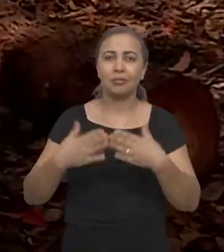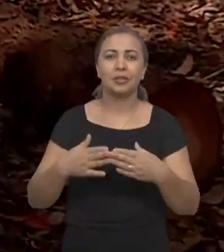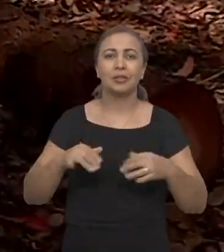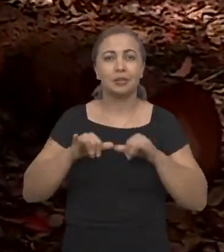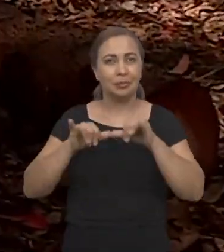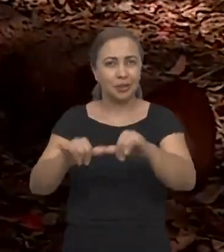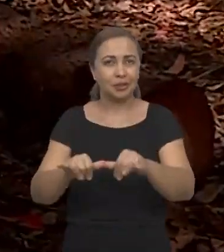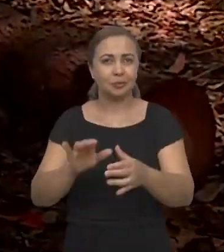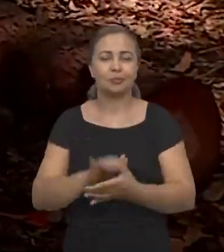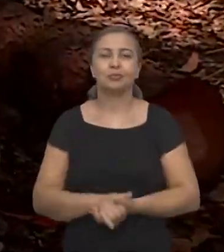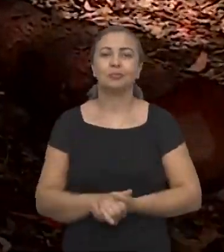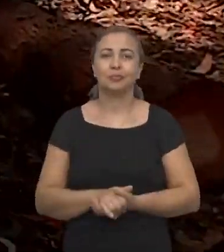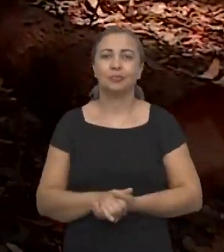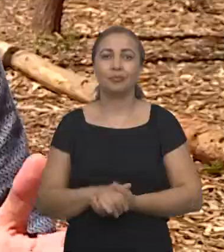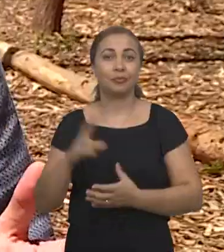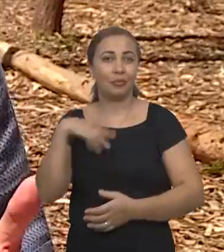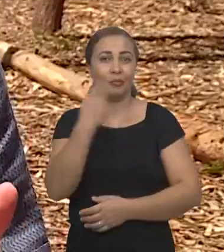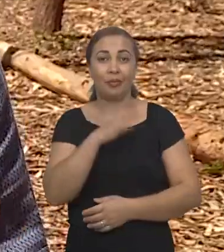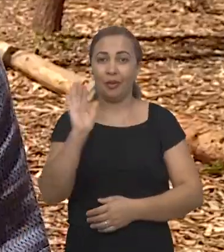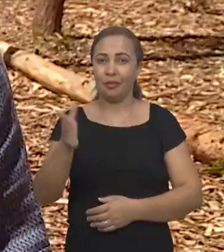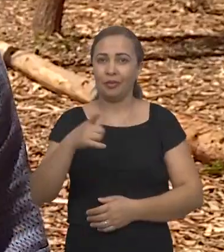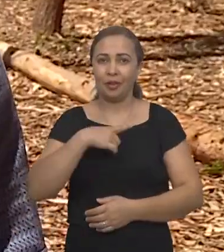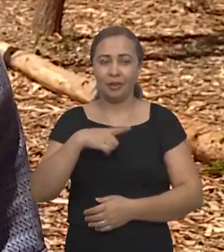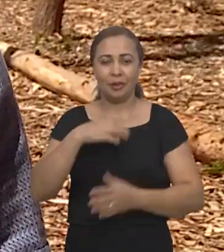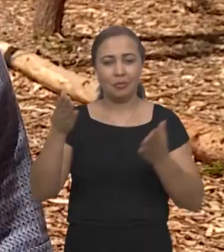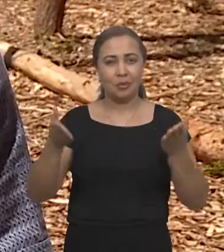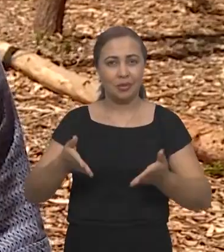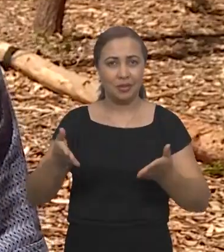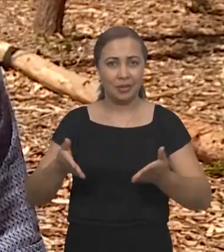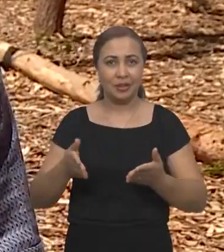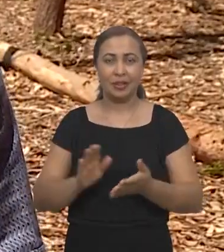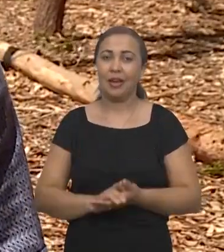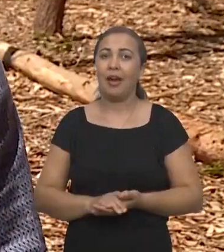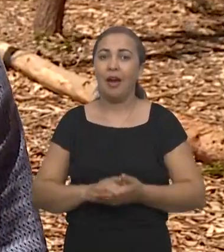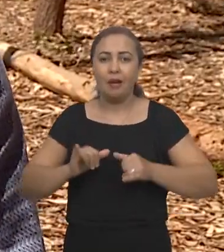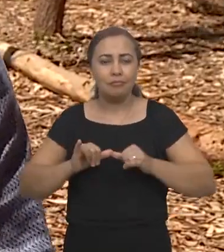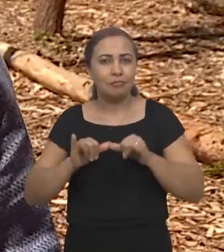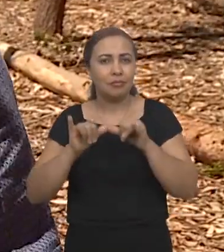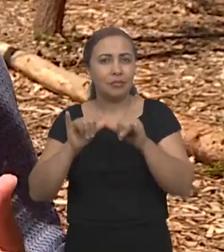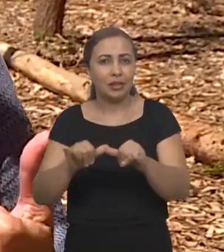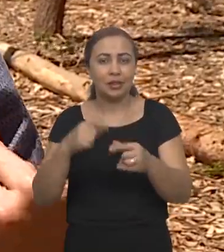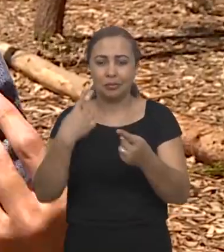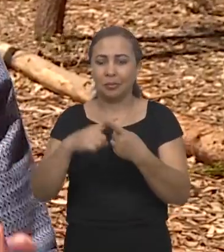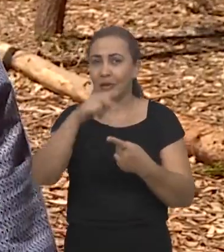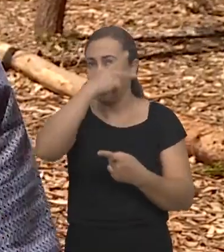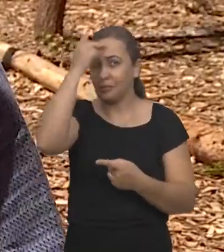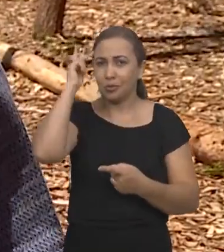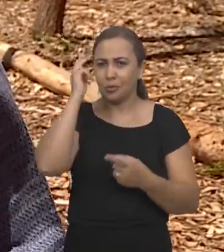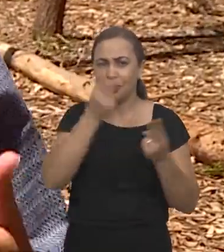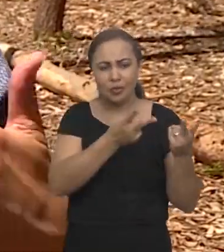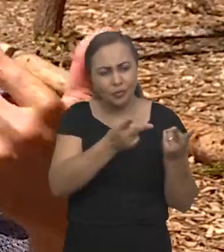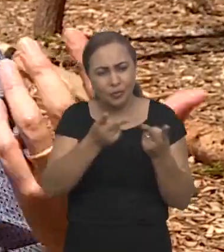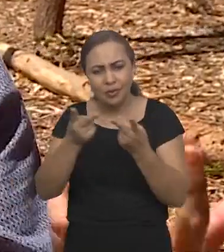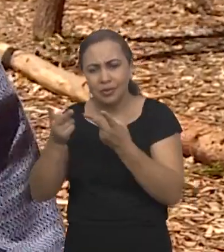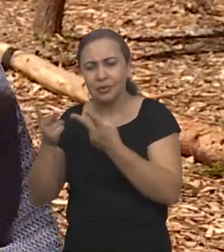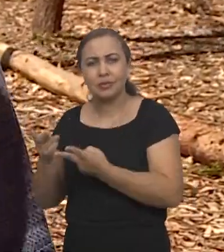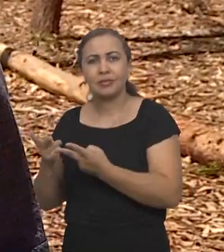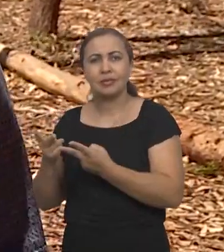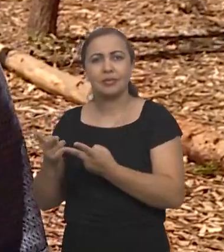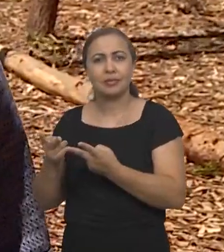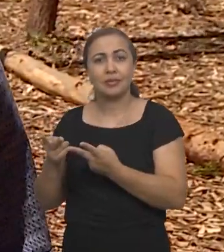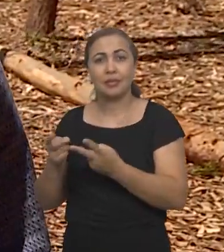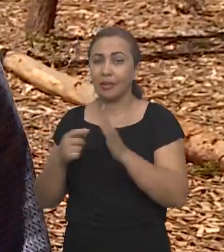demandas mercadológicas. Nós já temos aqui um mercado, né? Porque as pessoas visitam, isso aqui está